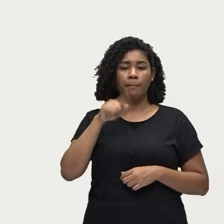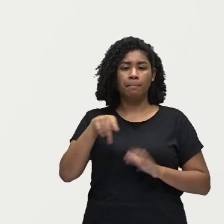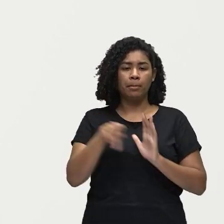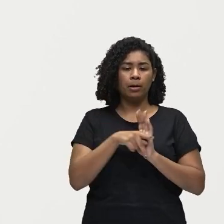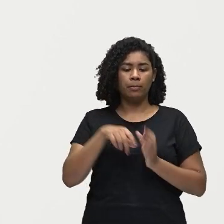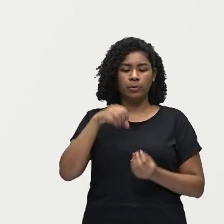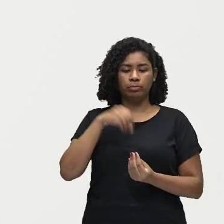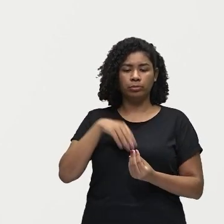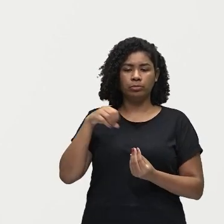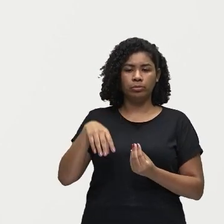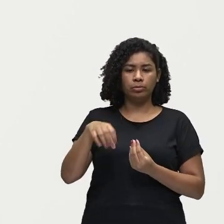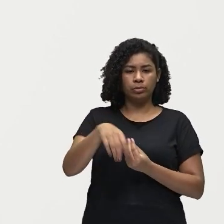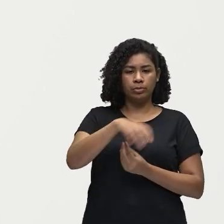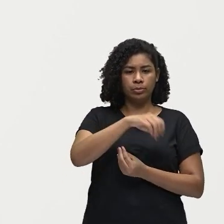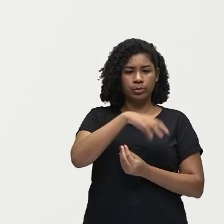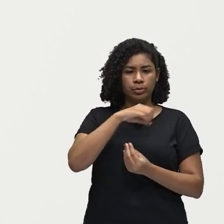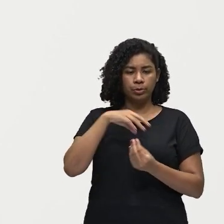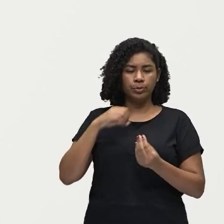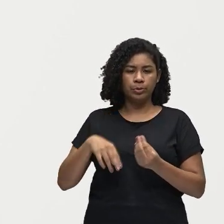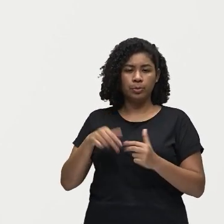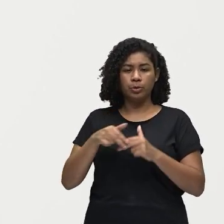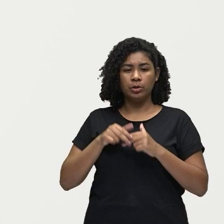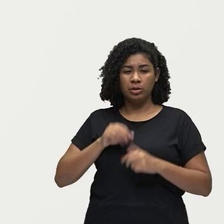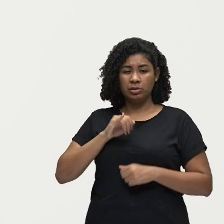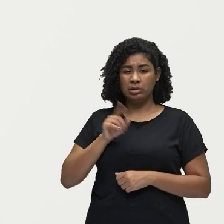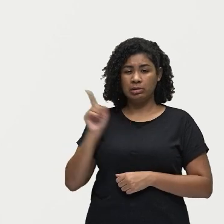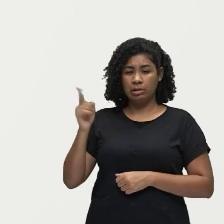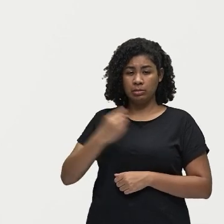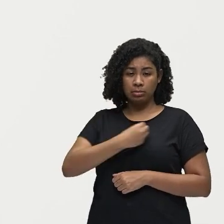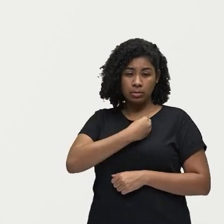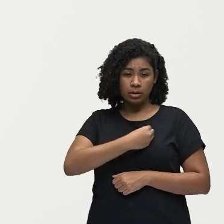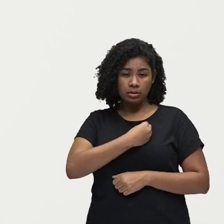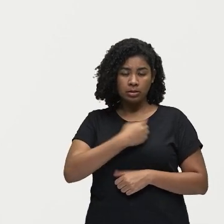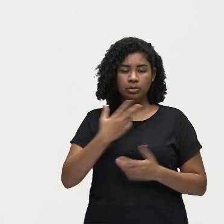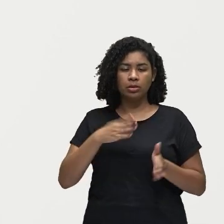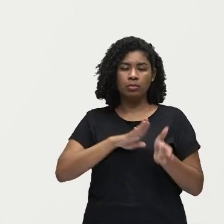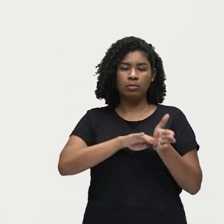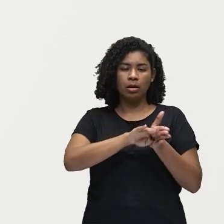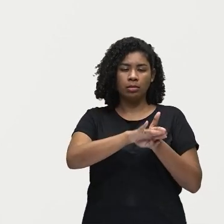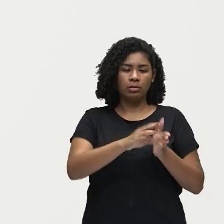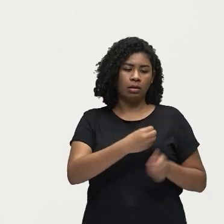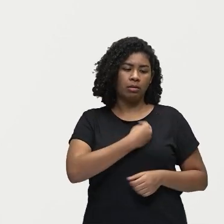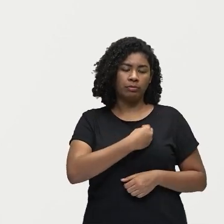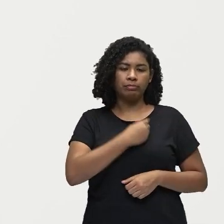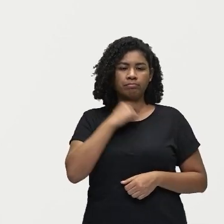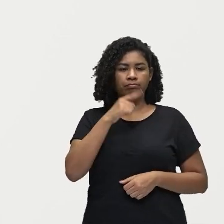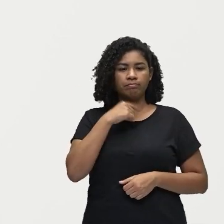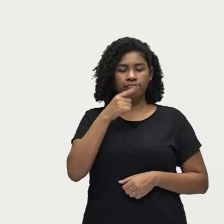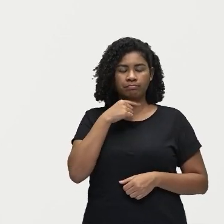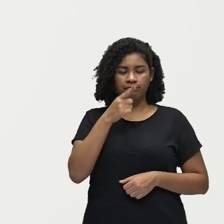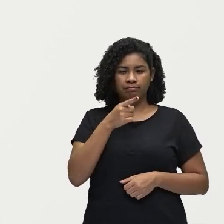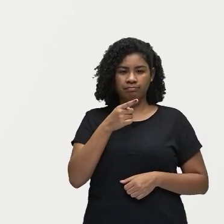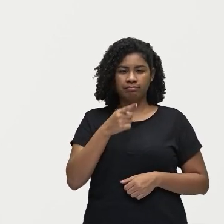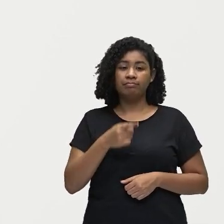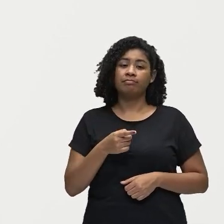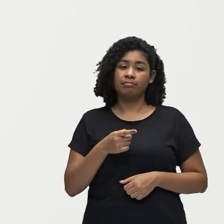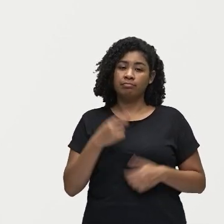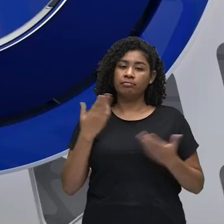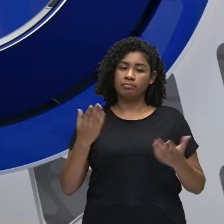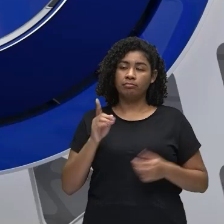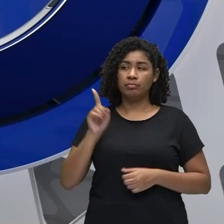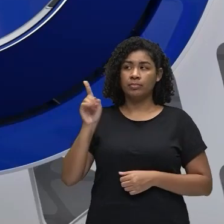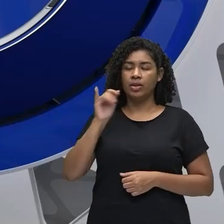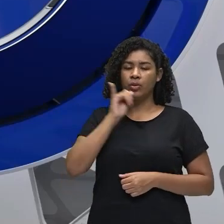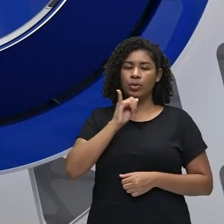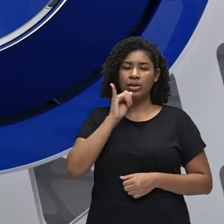esses fungos estão presentes, as bactérias não conseguem proliferar. Então, é um exemplo aí